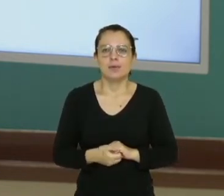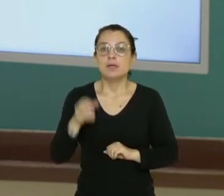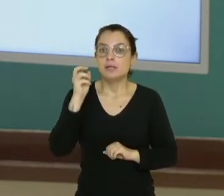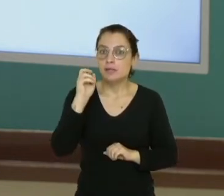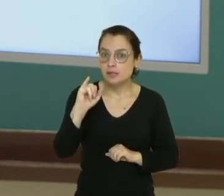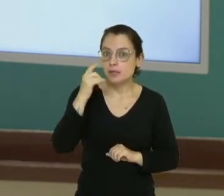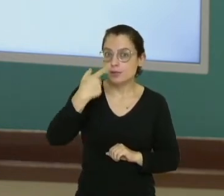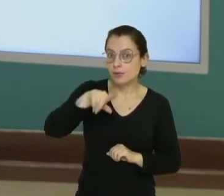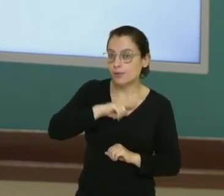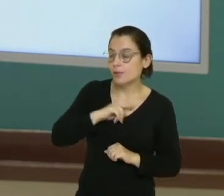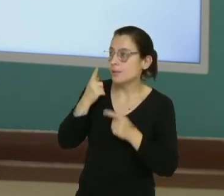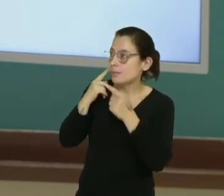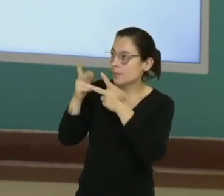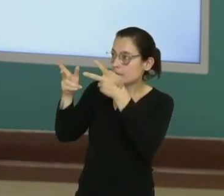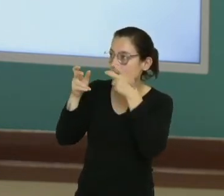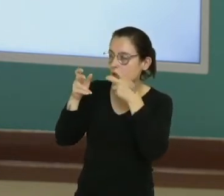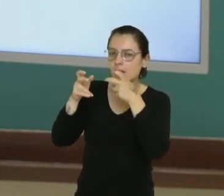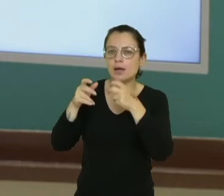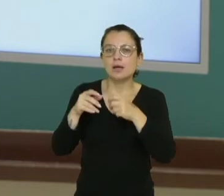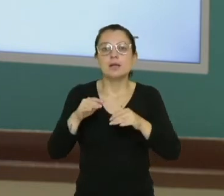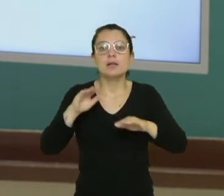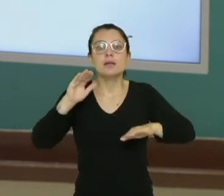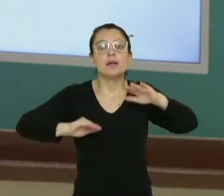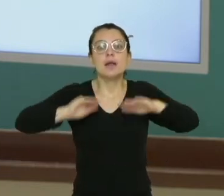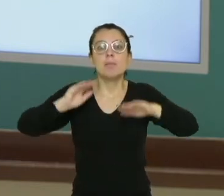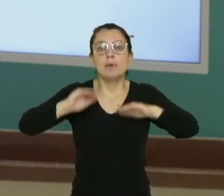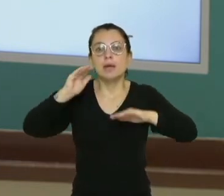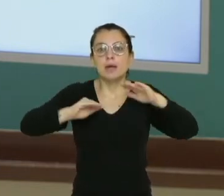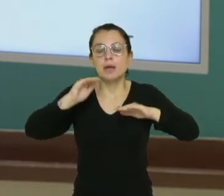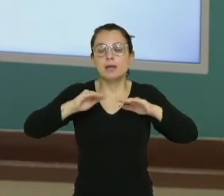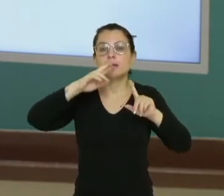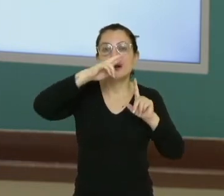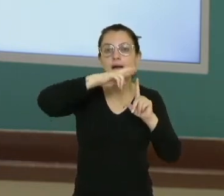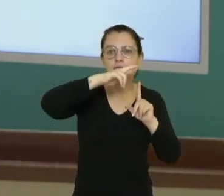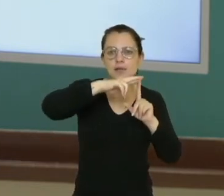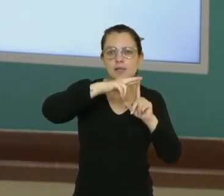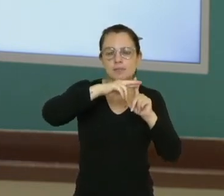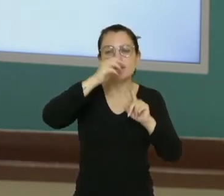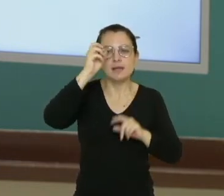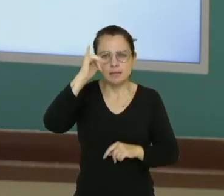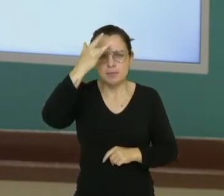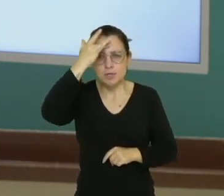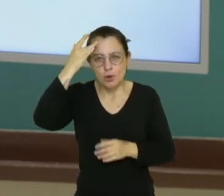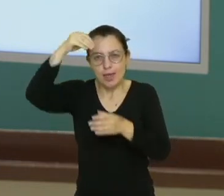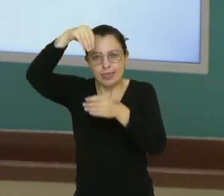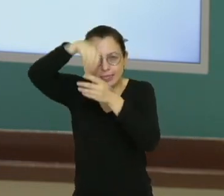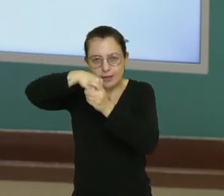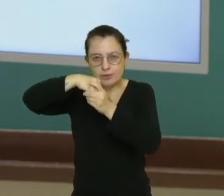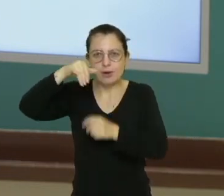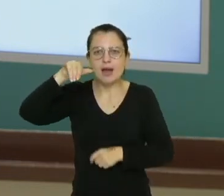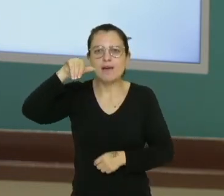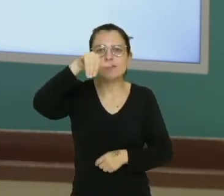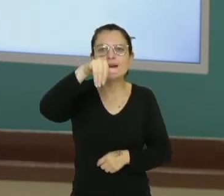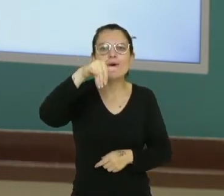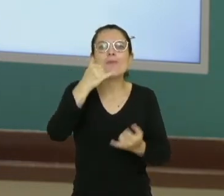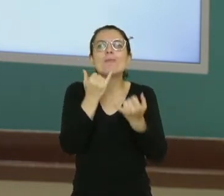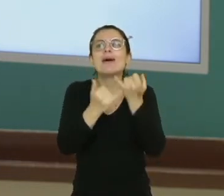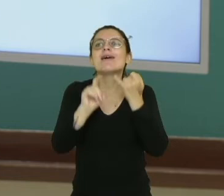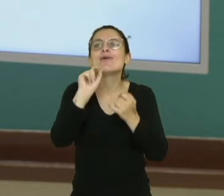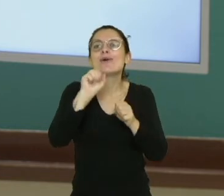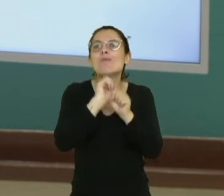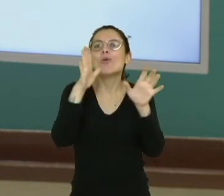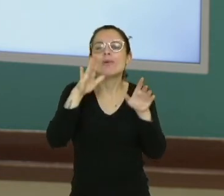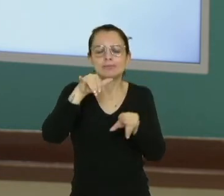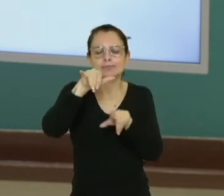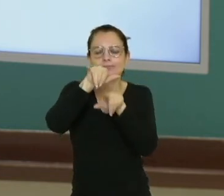a bomba vai caindo, a visão vista pelo piloto é de queda livre, enquanto que a visão vista por